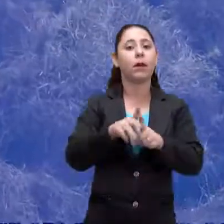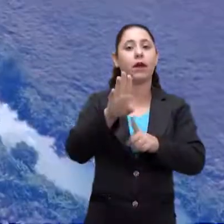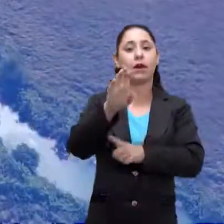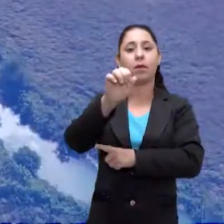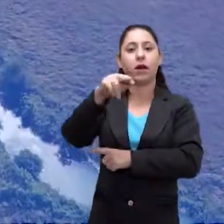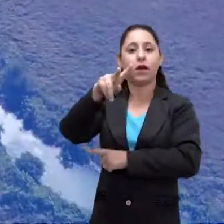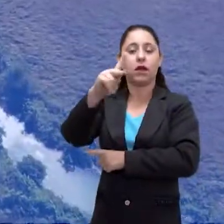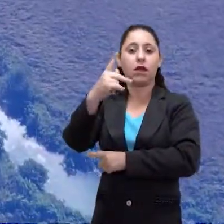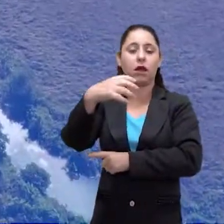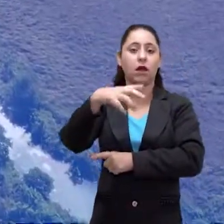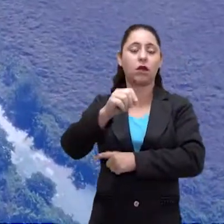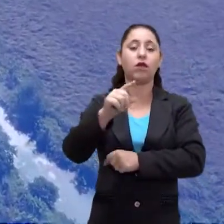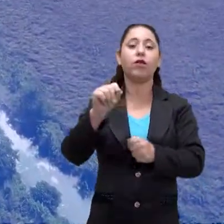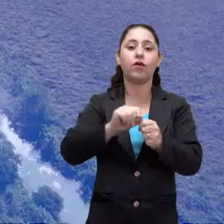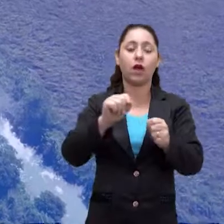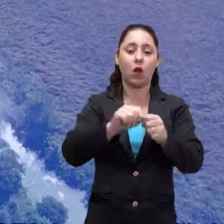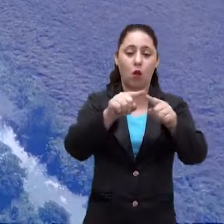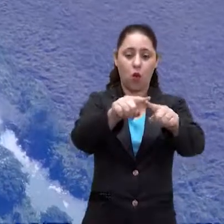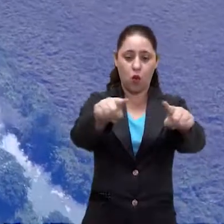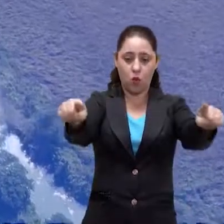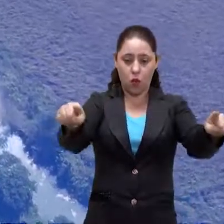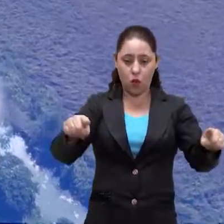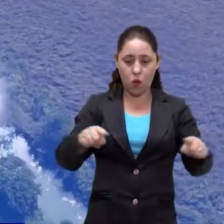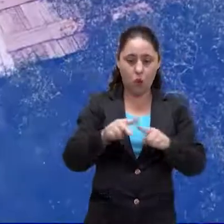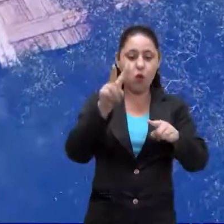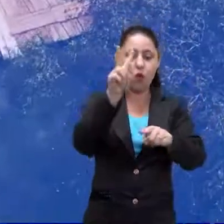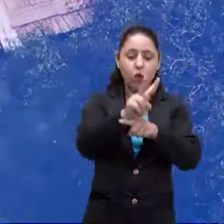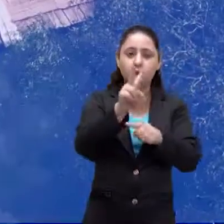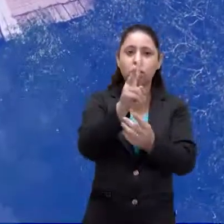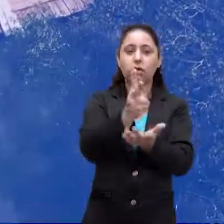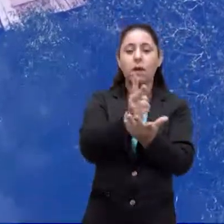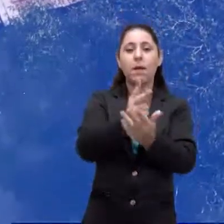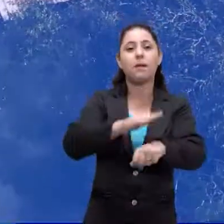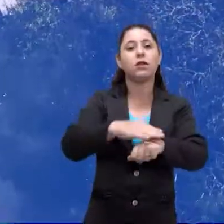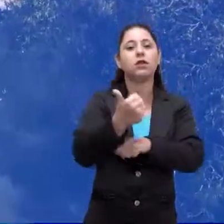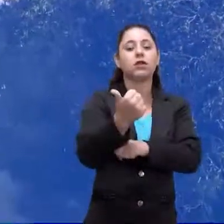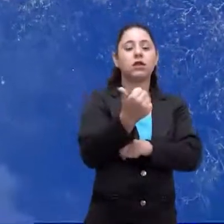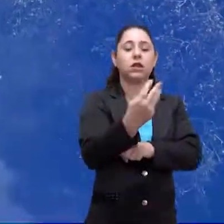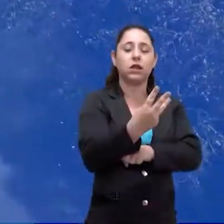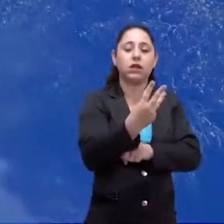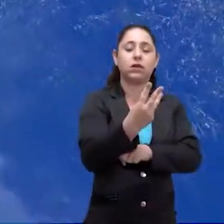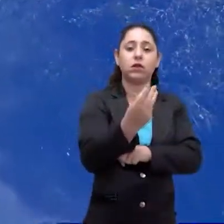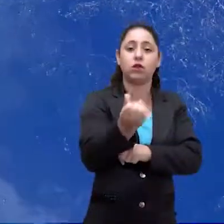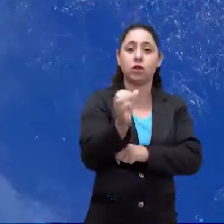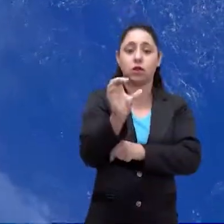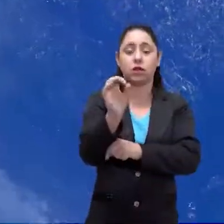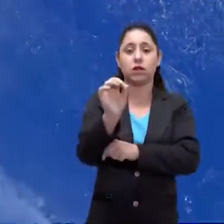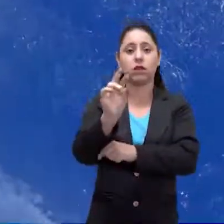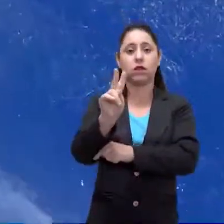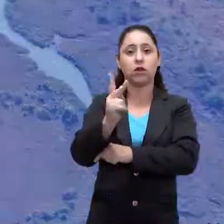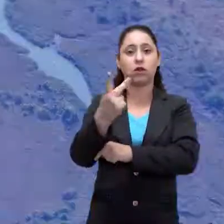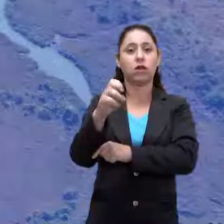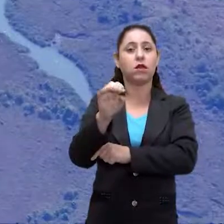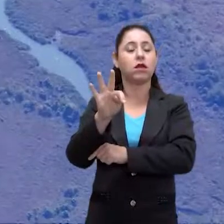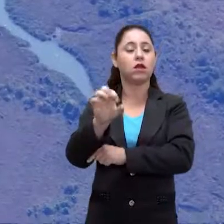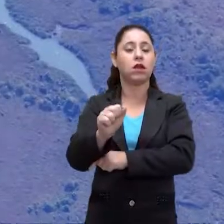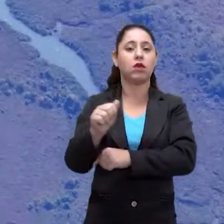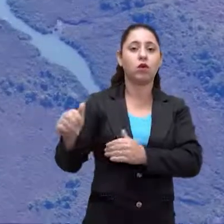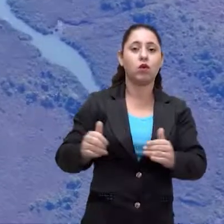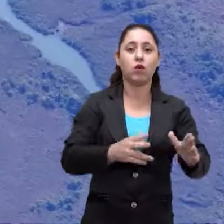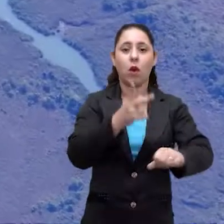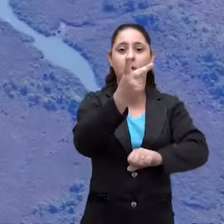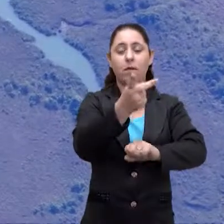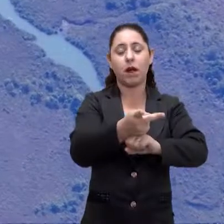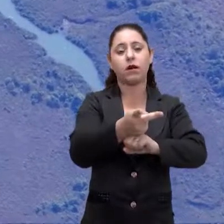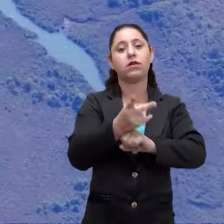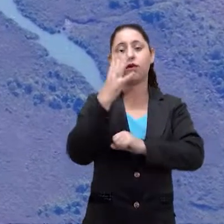Banhados, que transformou em áreas de preservação permanente mais de 13.600 hectares dos banhados dos rios da